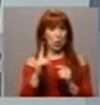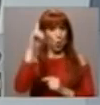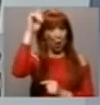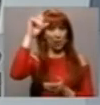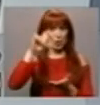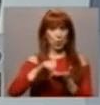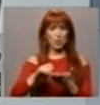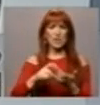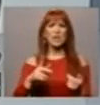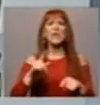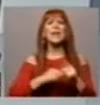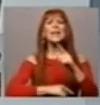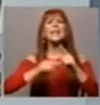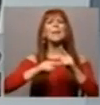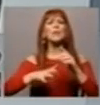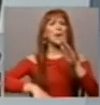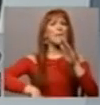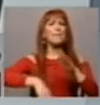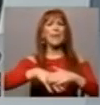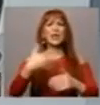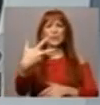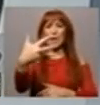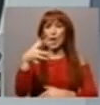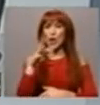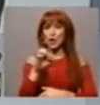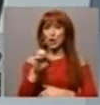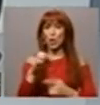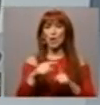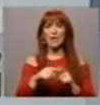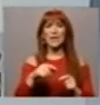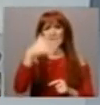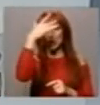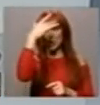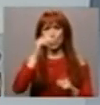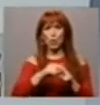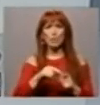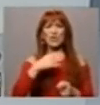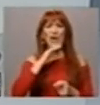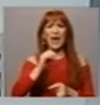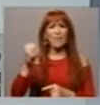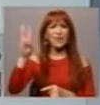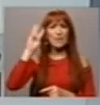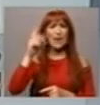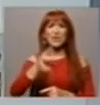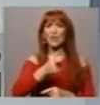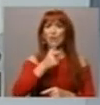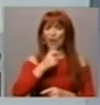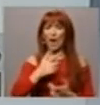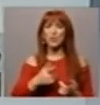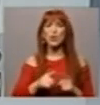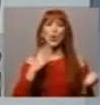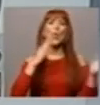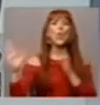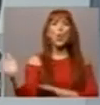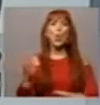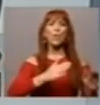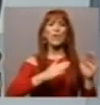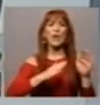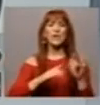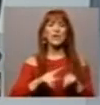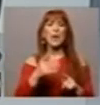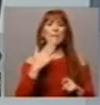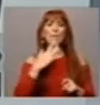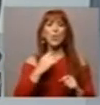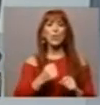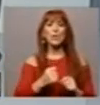centro. Quanto a temperaturas, máxima de 18 graus para Setúbal, Évora, Beja e Faro. O vento a soprar de sudoeste